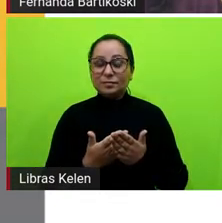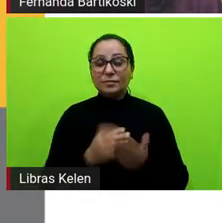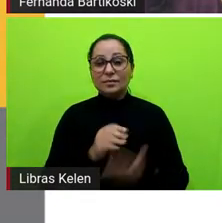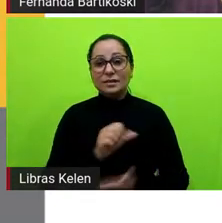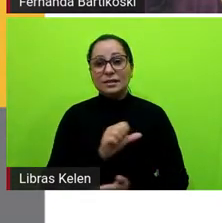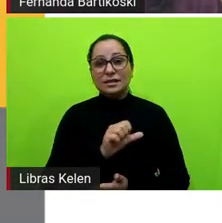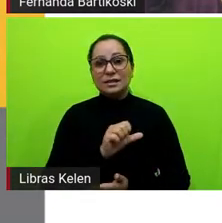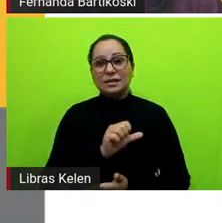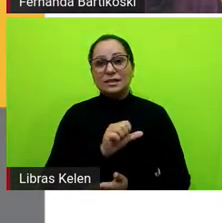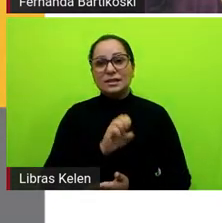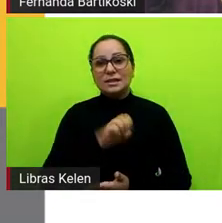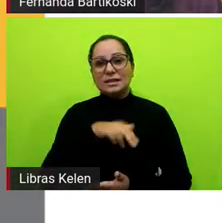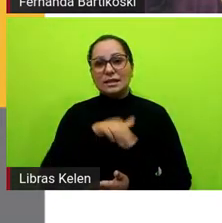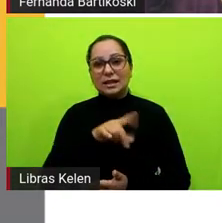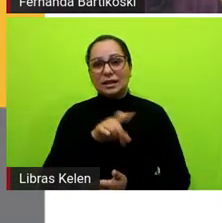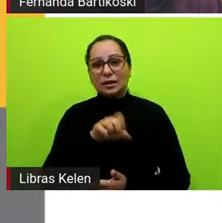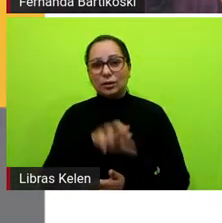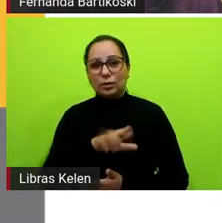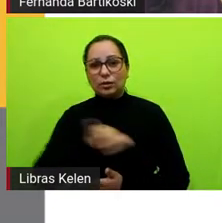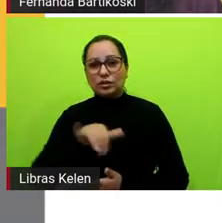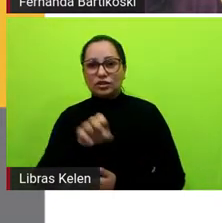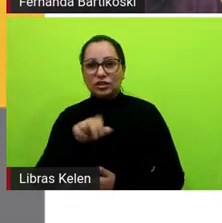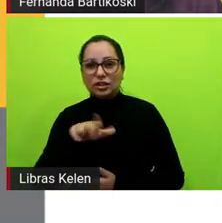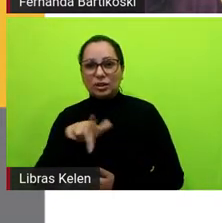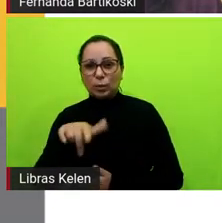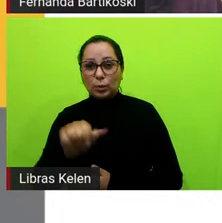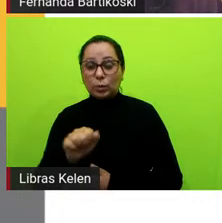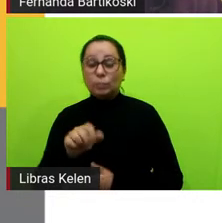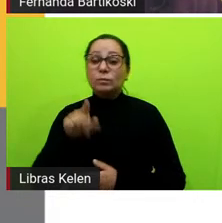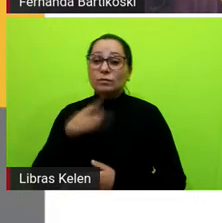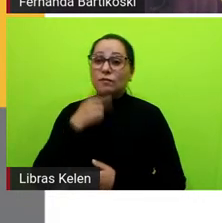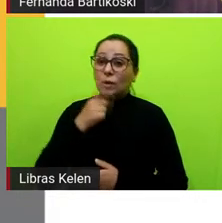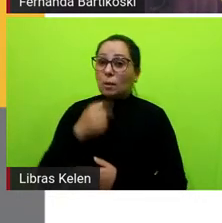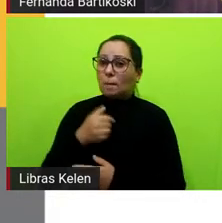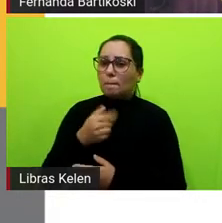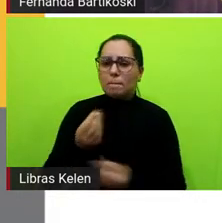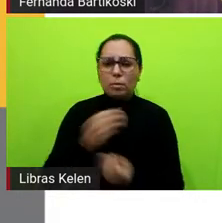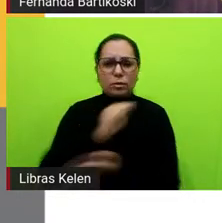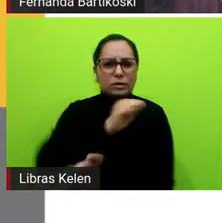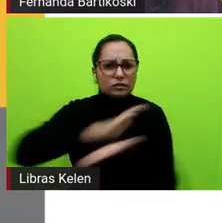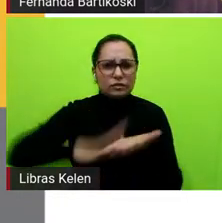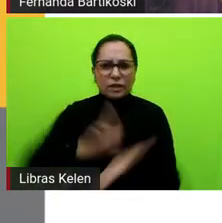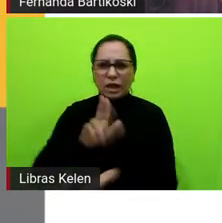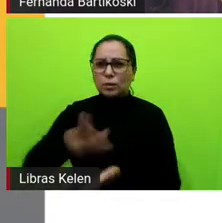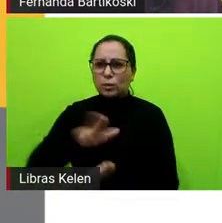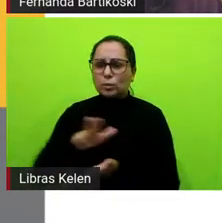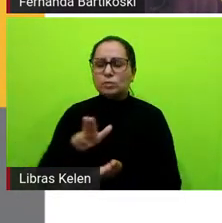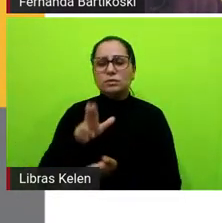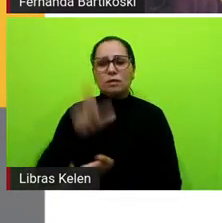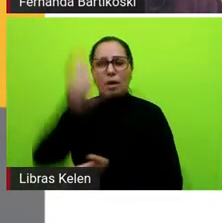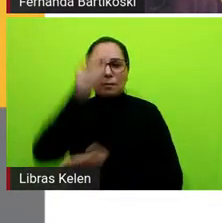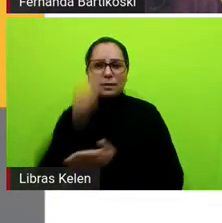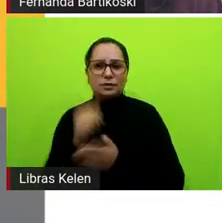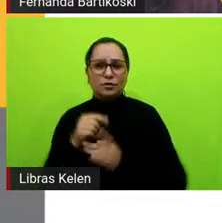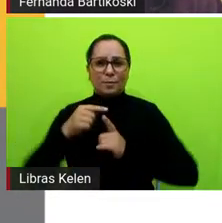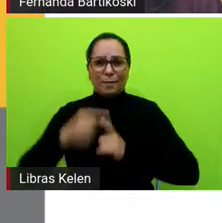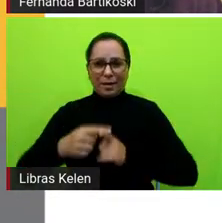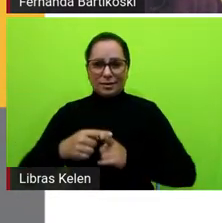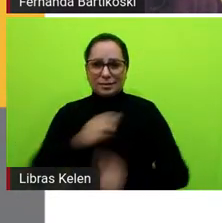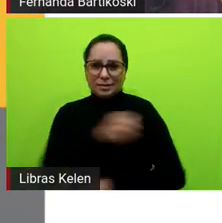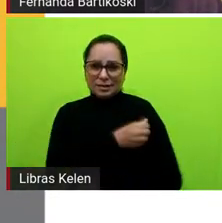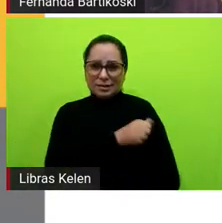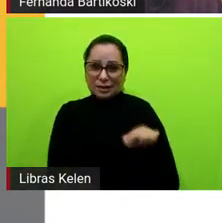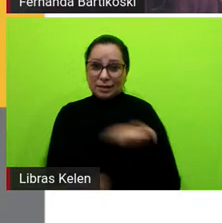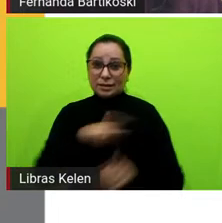Vargas diz que tem utilizado muitas atividades do Aprende Mais de sextos e sétimos anos. Quantas adaptações utilizamos notícias